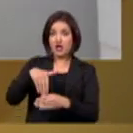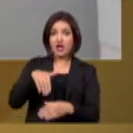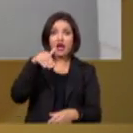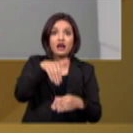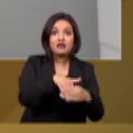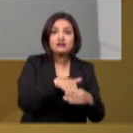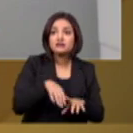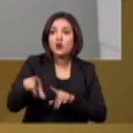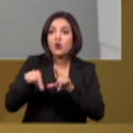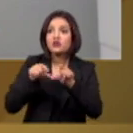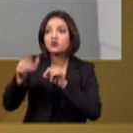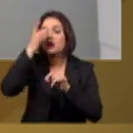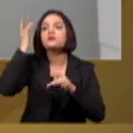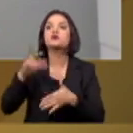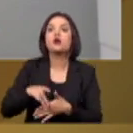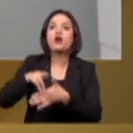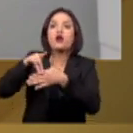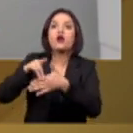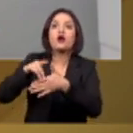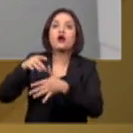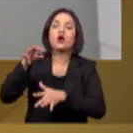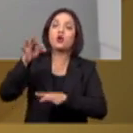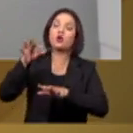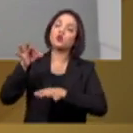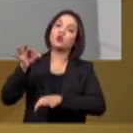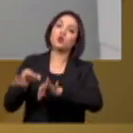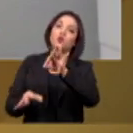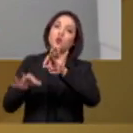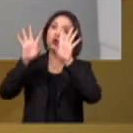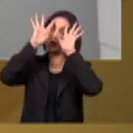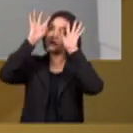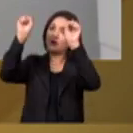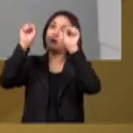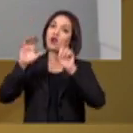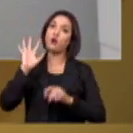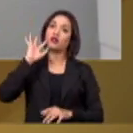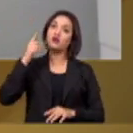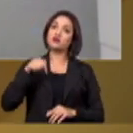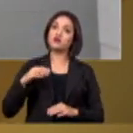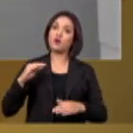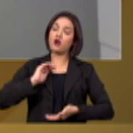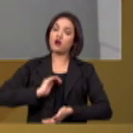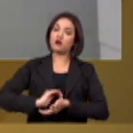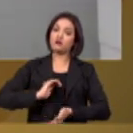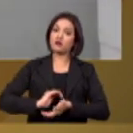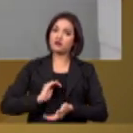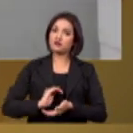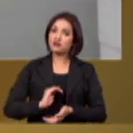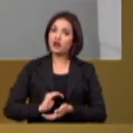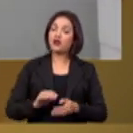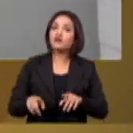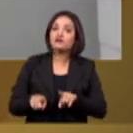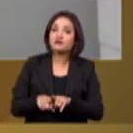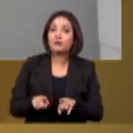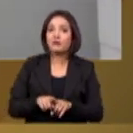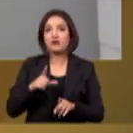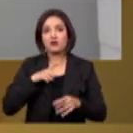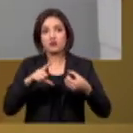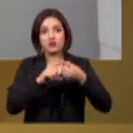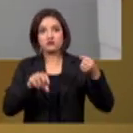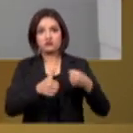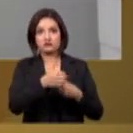dos tribunais há decisões do supremo tribunal federal hora determinada observância do artigo 102 da um